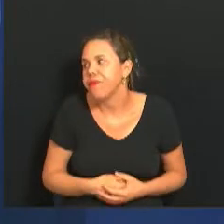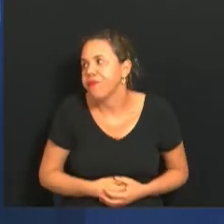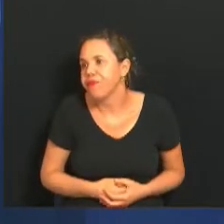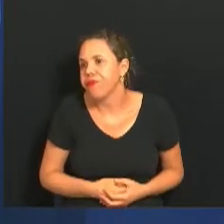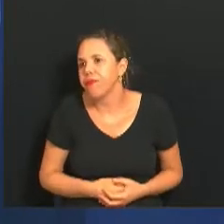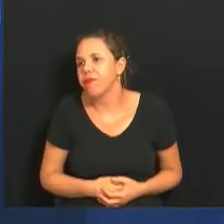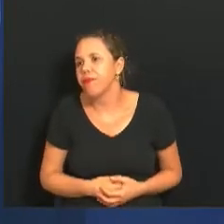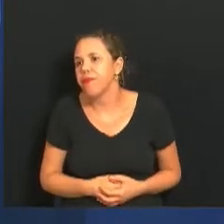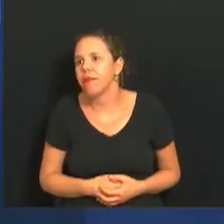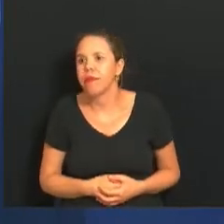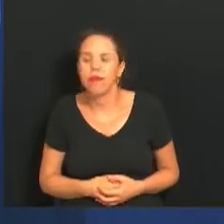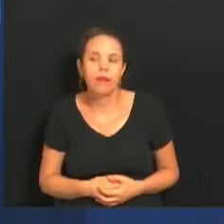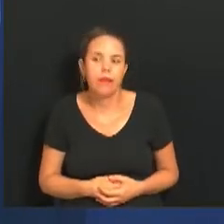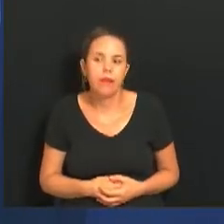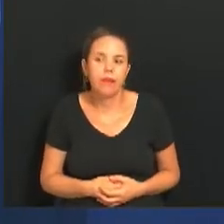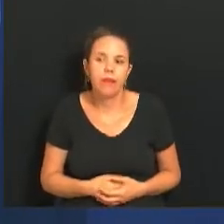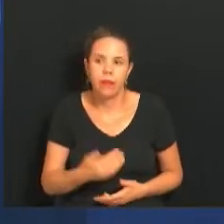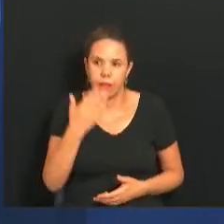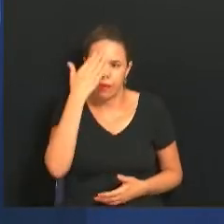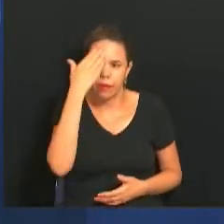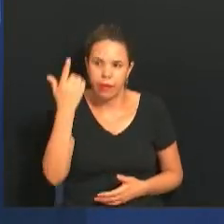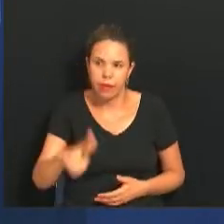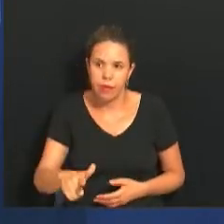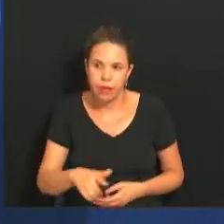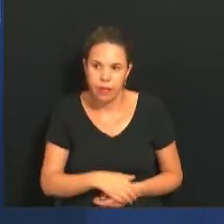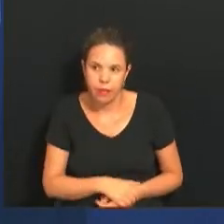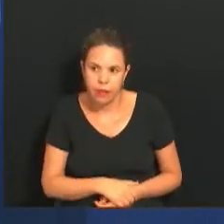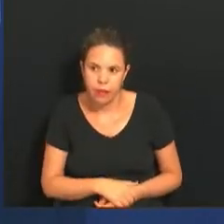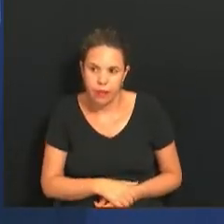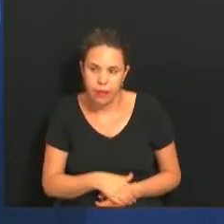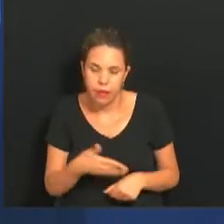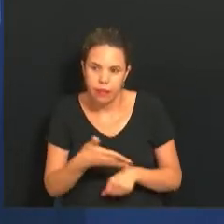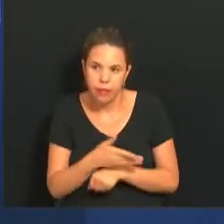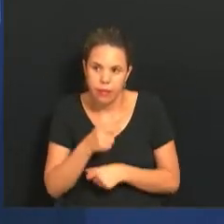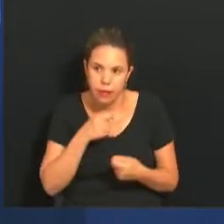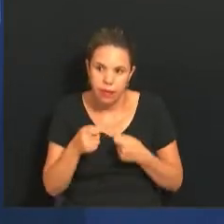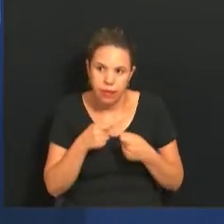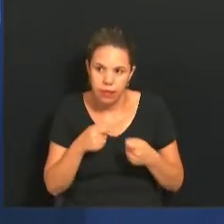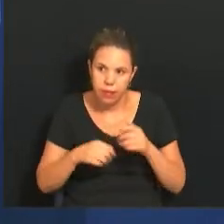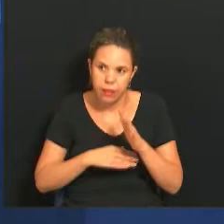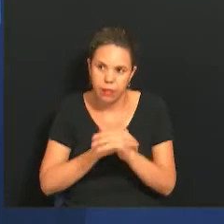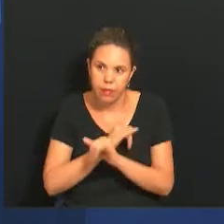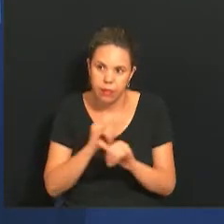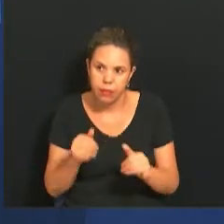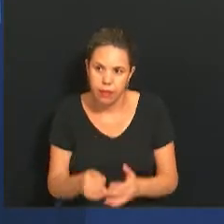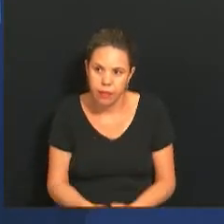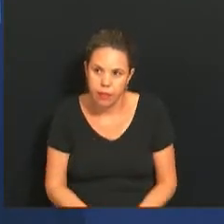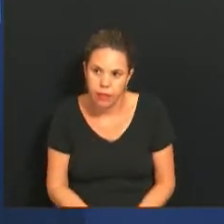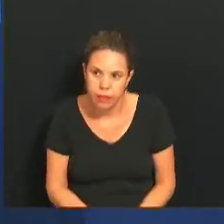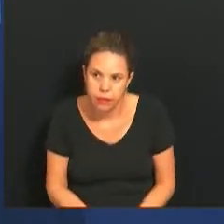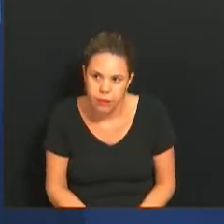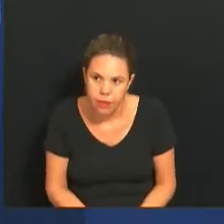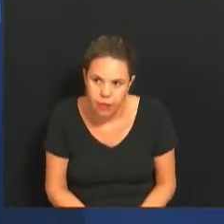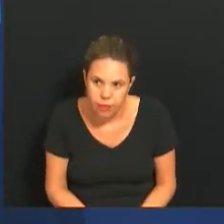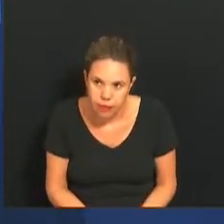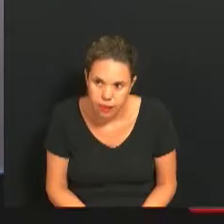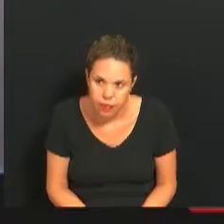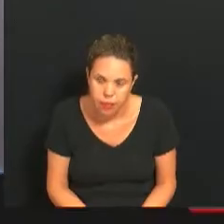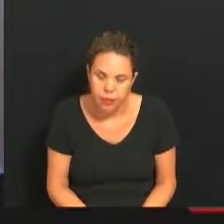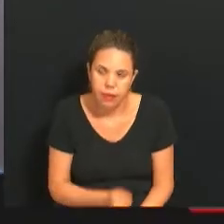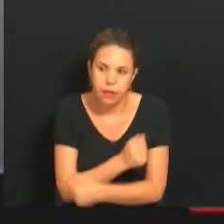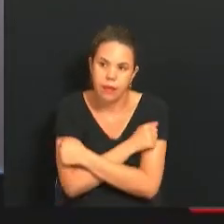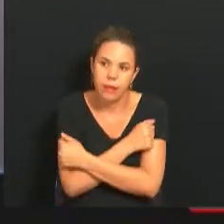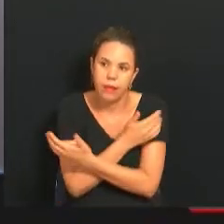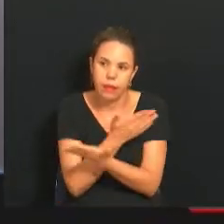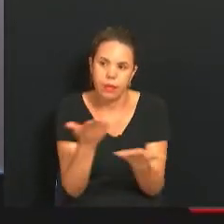assuntos e agradeço mais uma vez a sua participação aqui no Câmara Notícia. Imagina, obrigado e um abraço a todo mundo aí